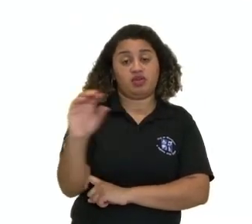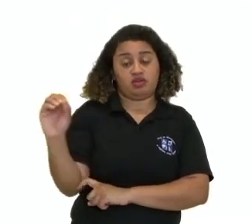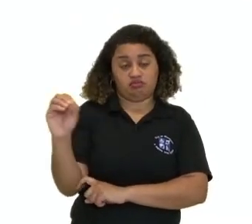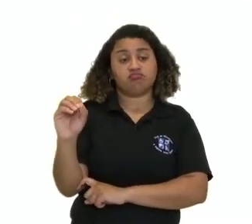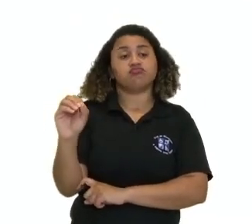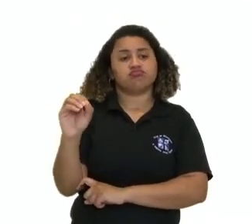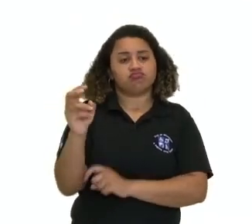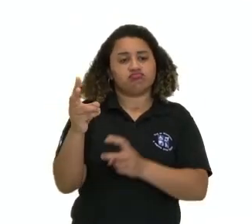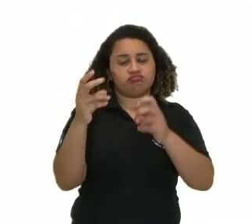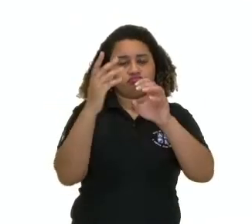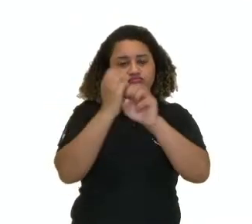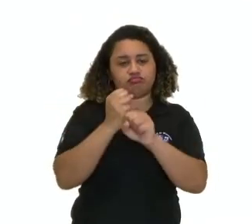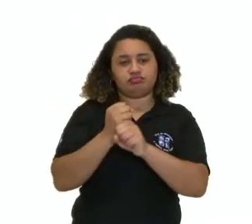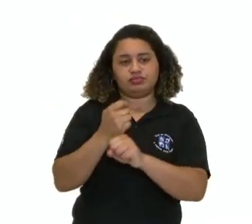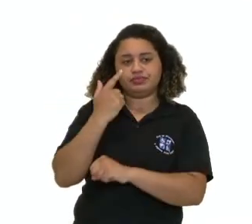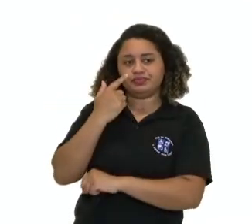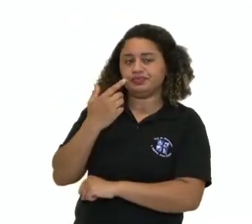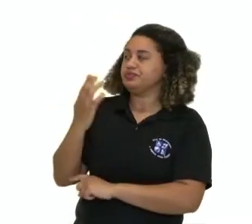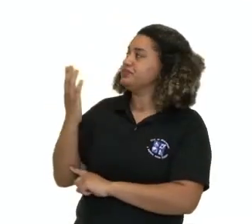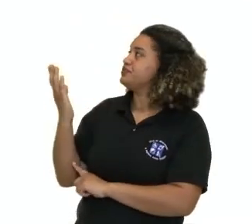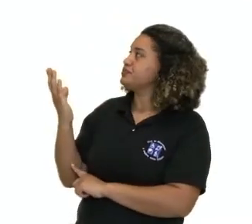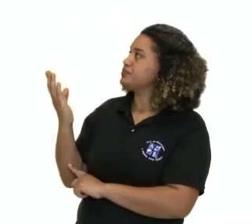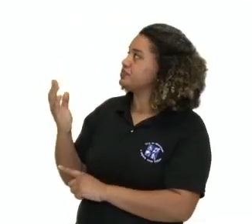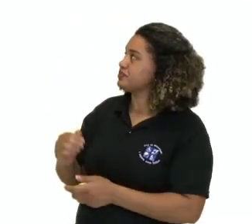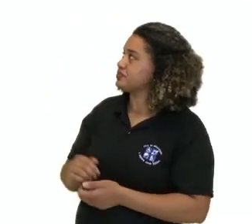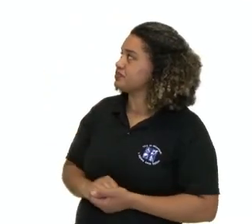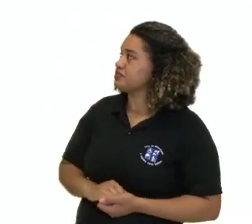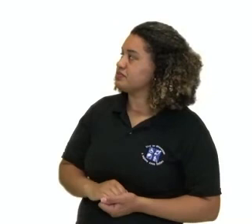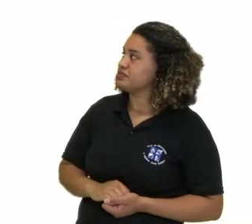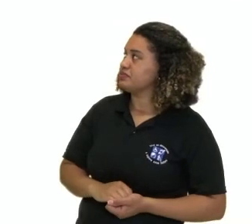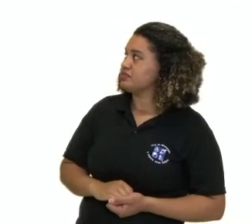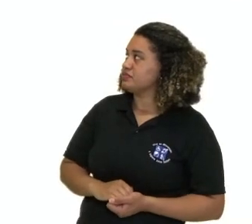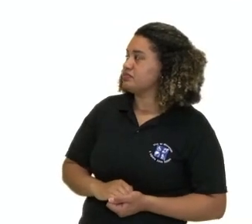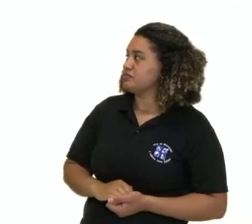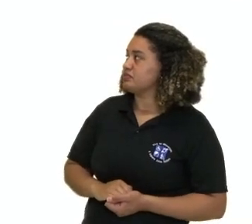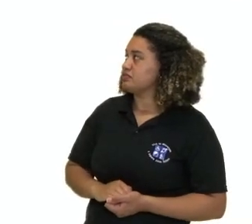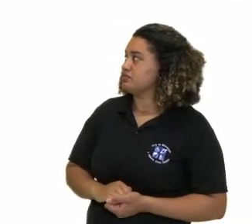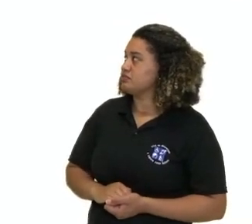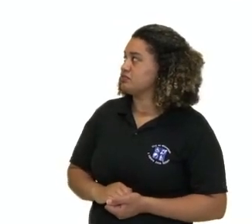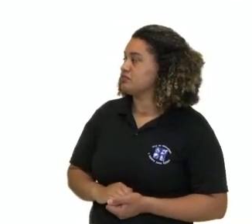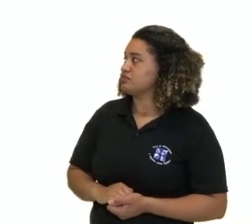o resultado divididos por 2, chegamos que a soma é